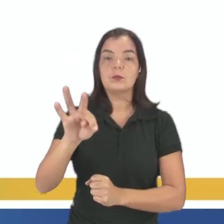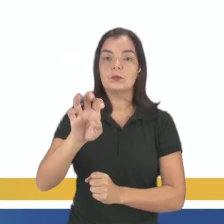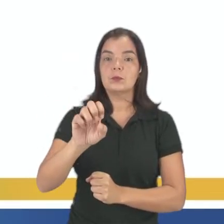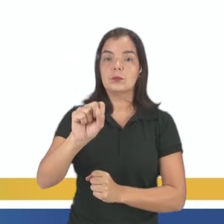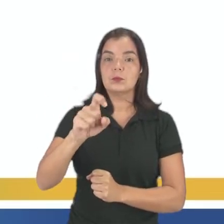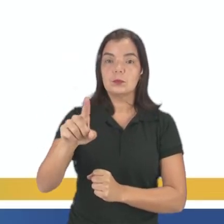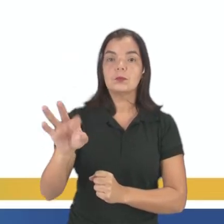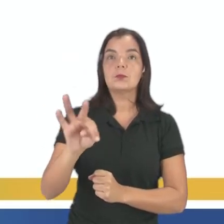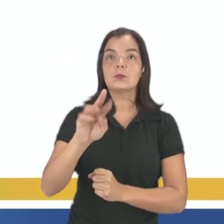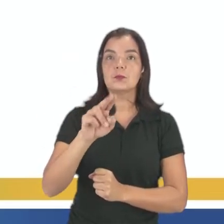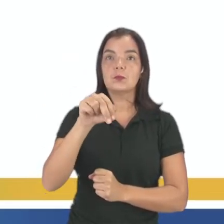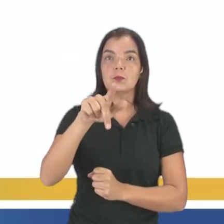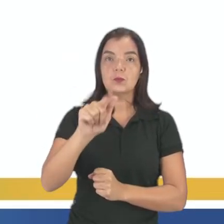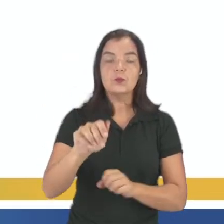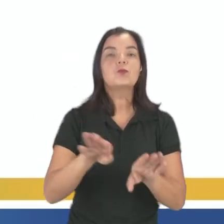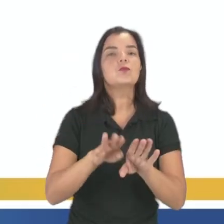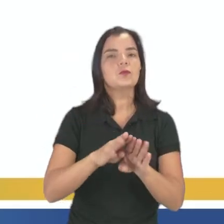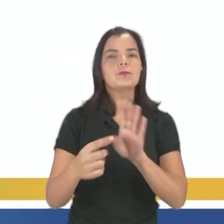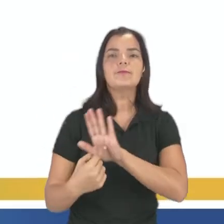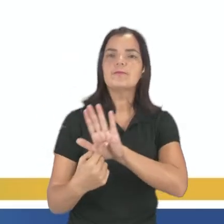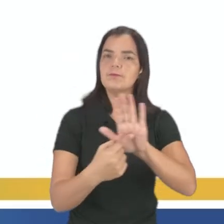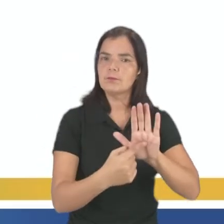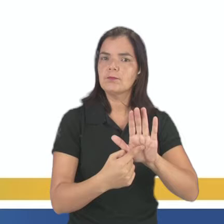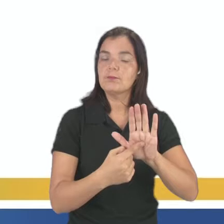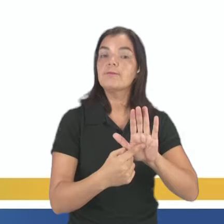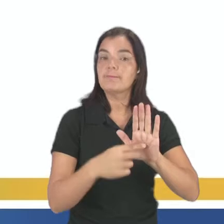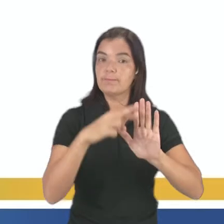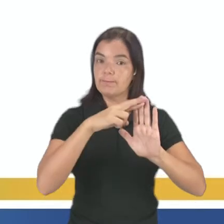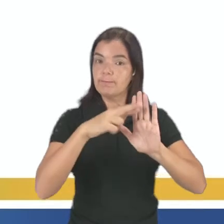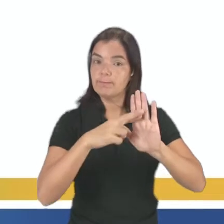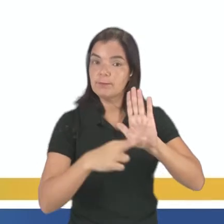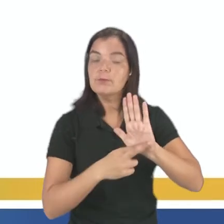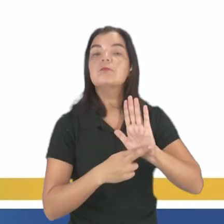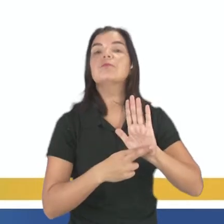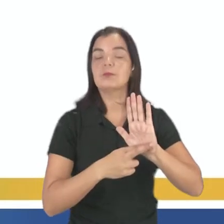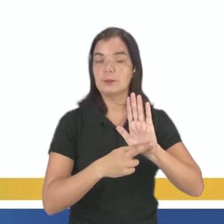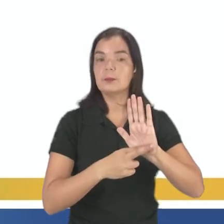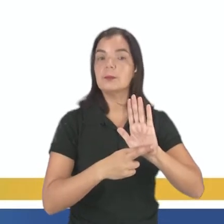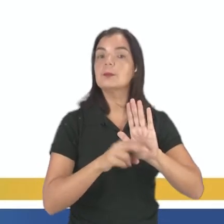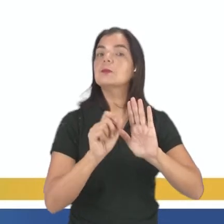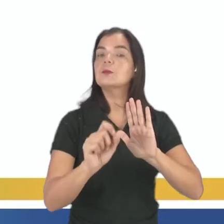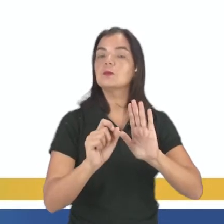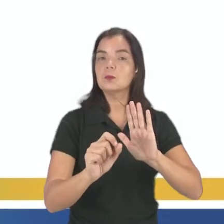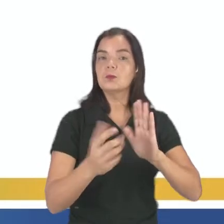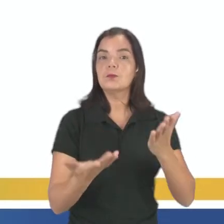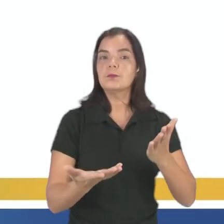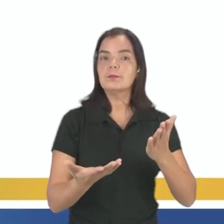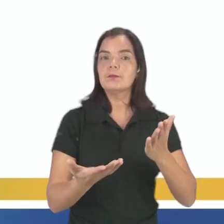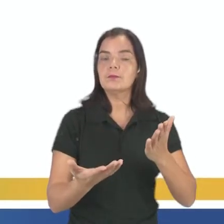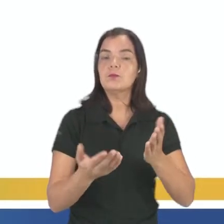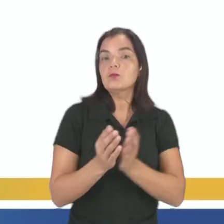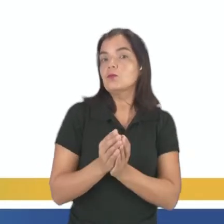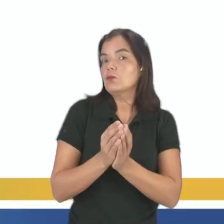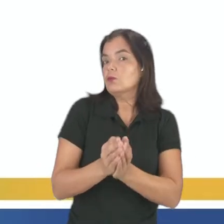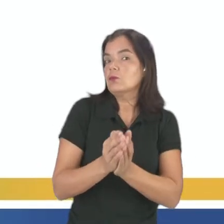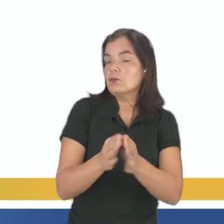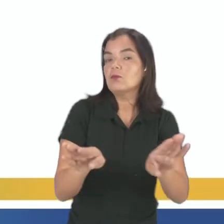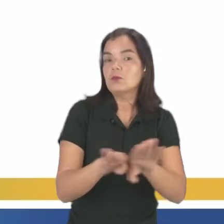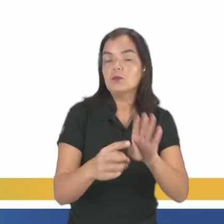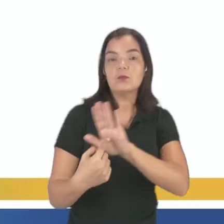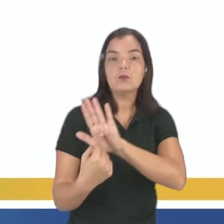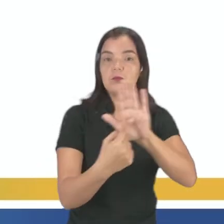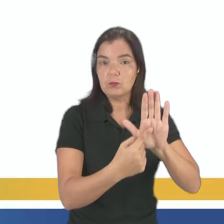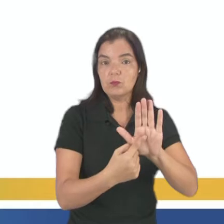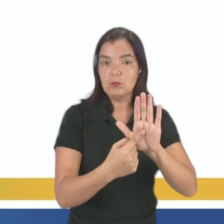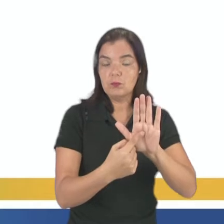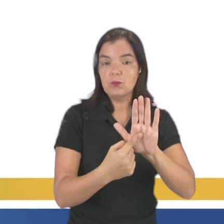aí como o grande timoneiro, aí que rege, que é a pessoa que vai aí... o barqueiro que vai mostrar